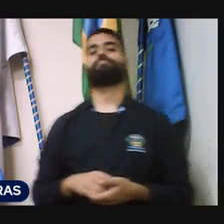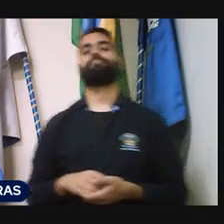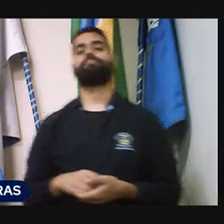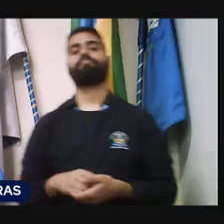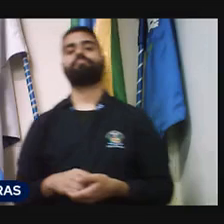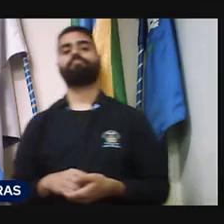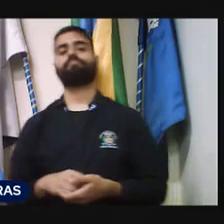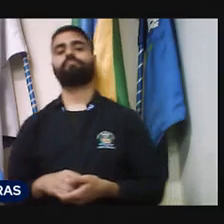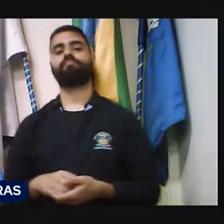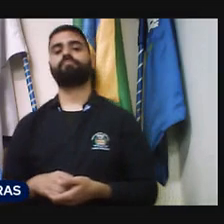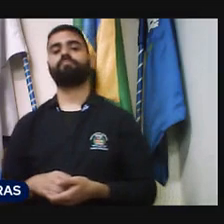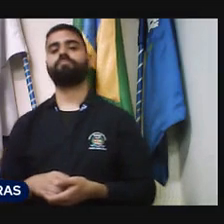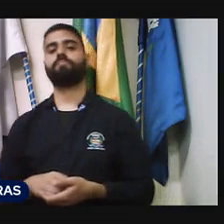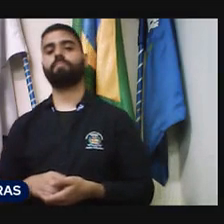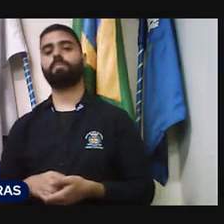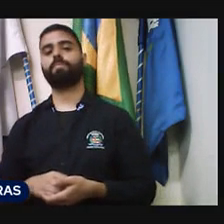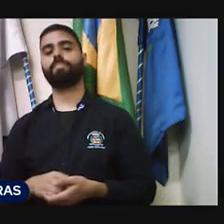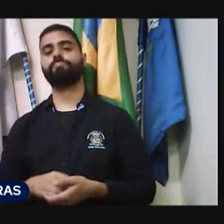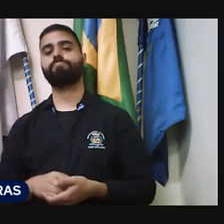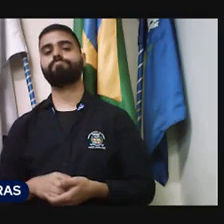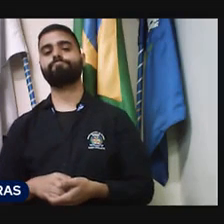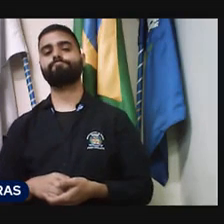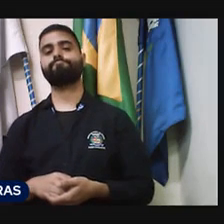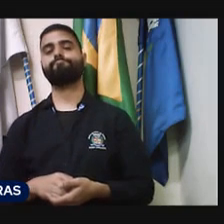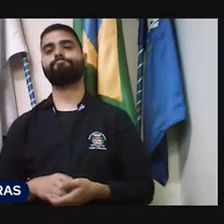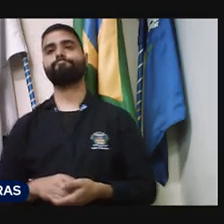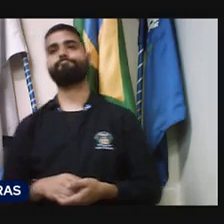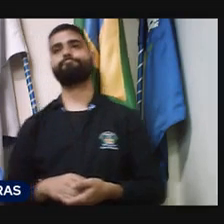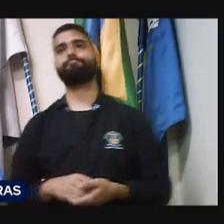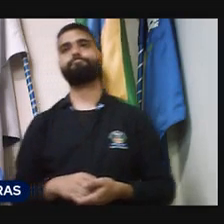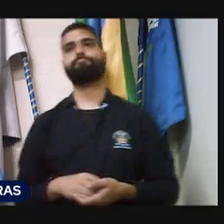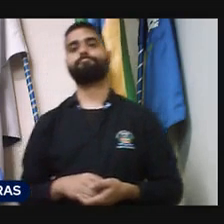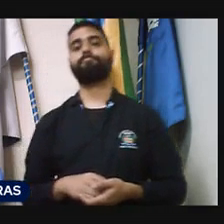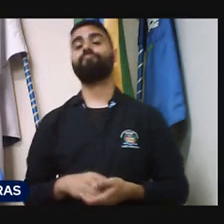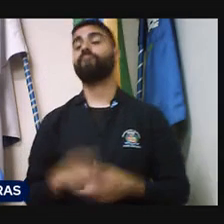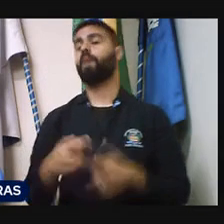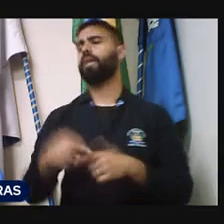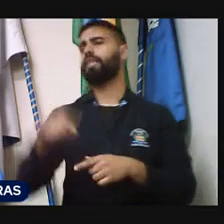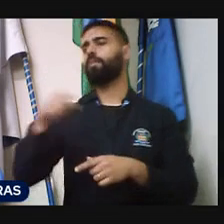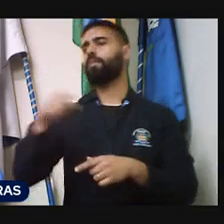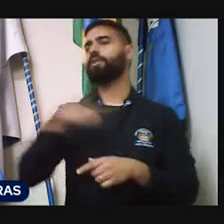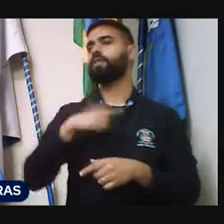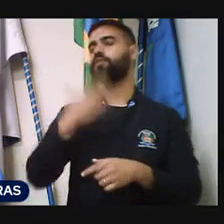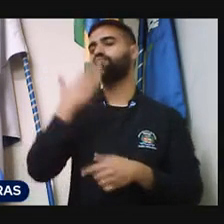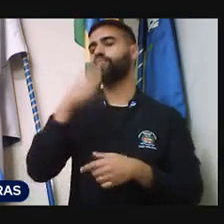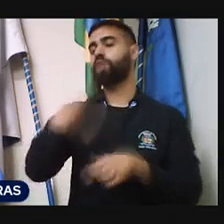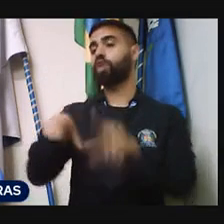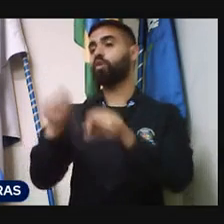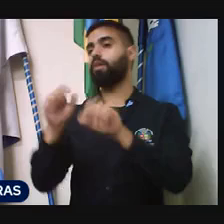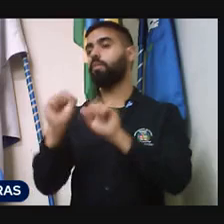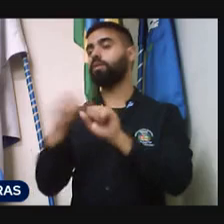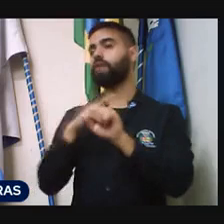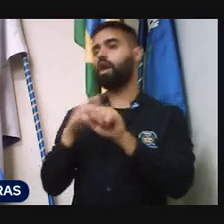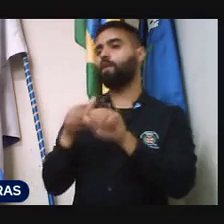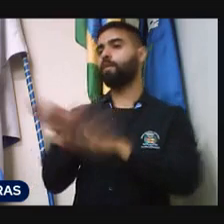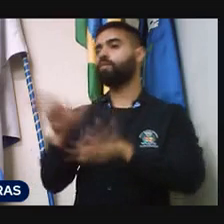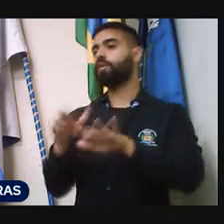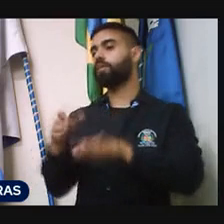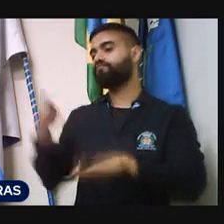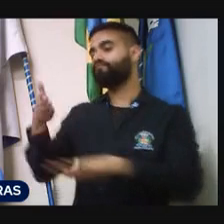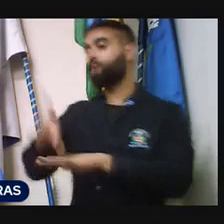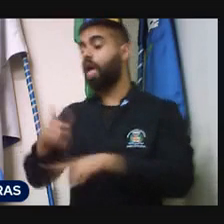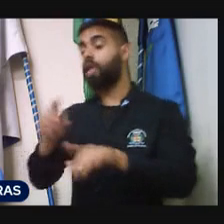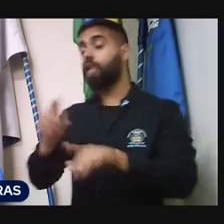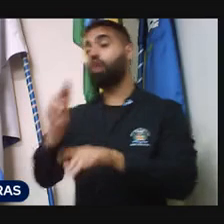algumas vamos ver numa modelagem do do da Escolha nós podemos ter uma administração direta mas